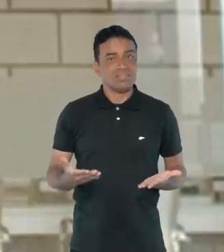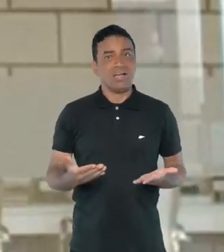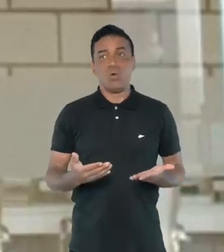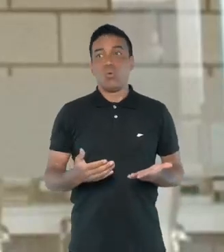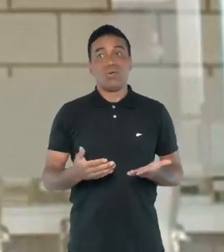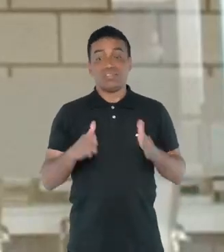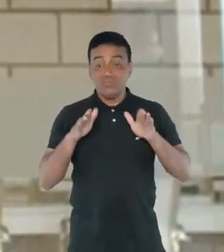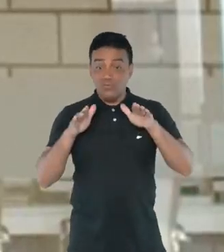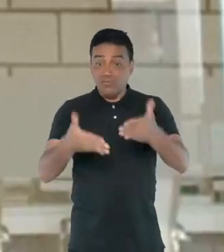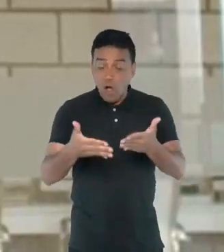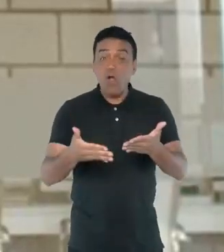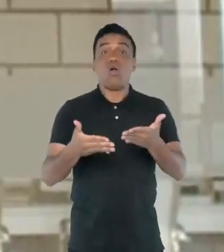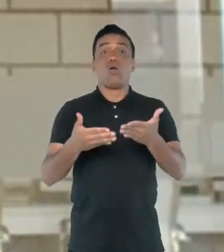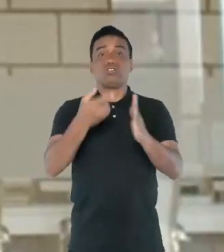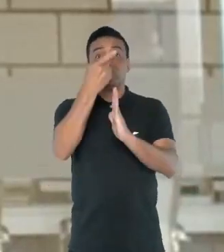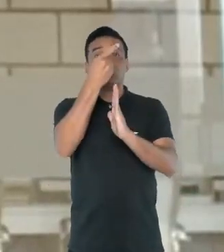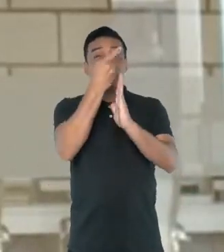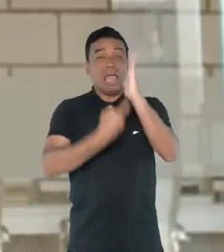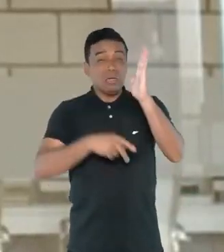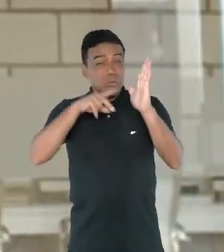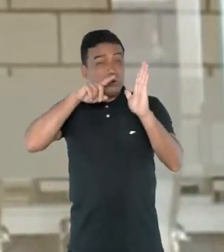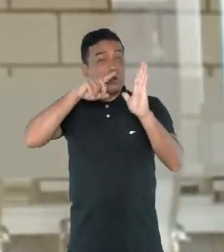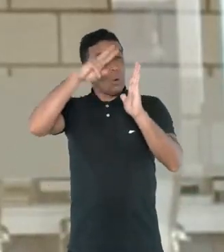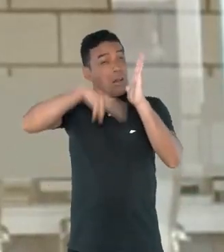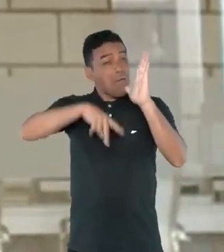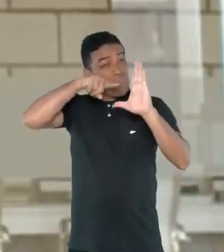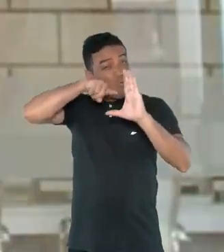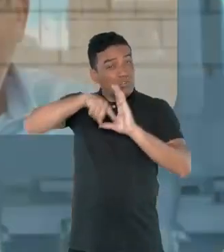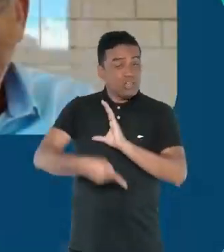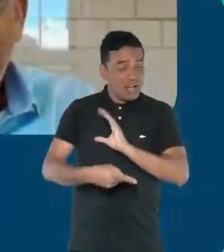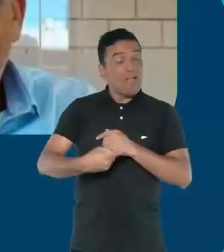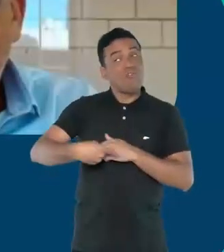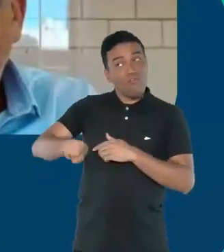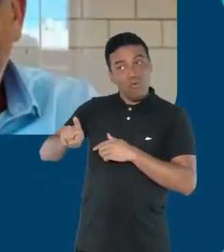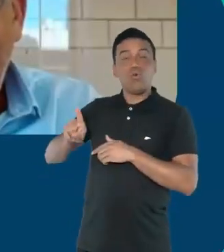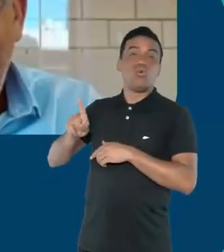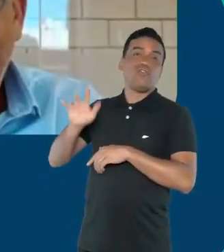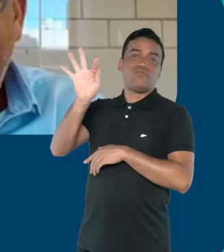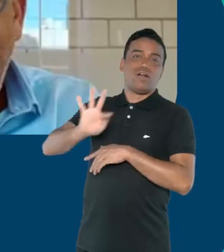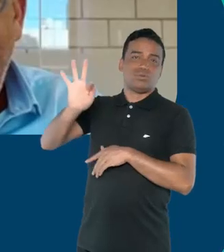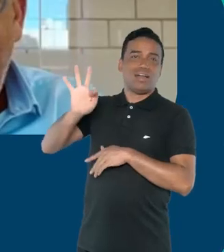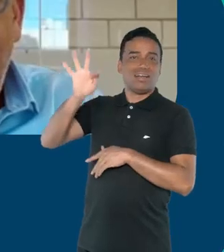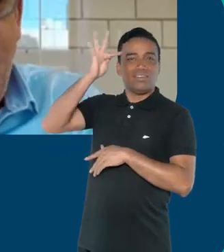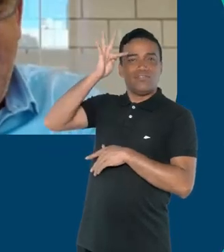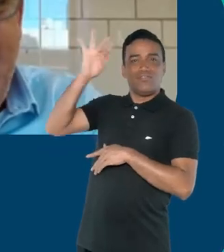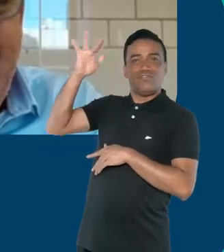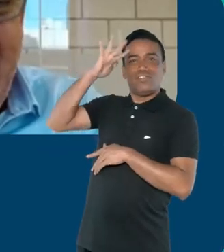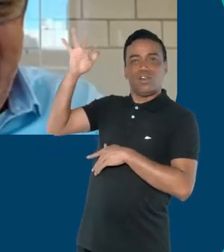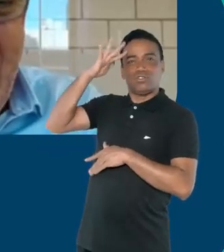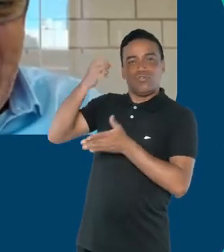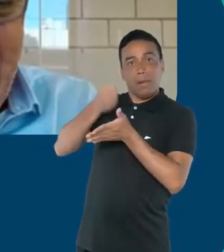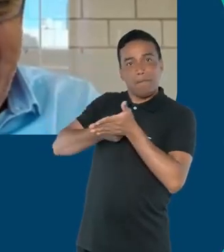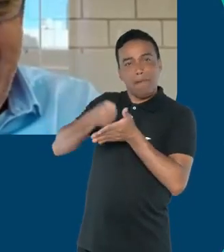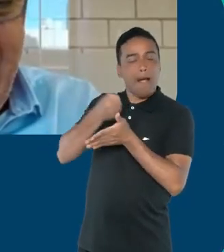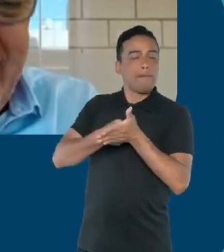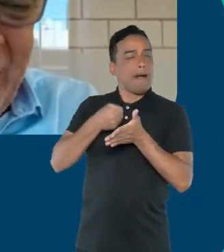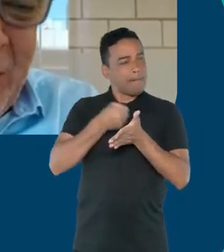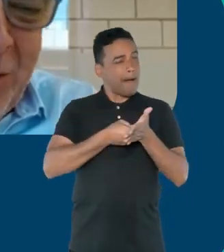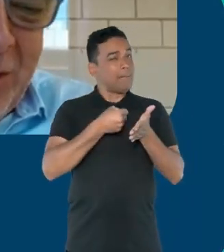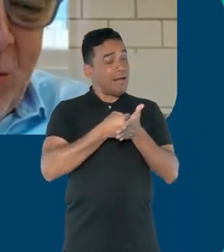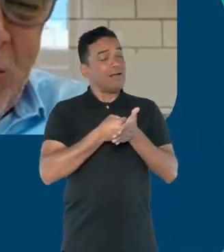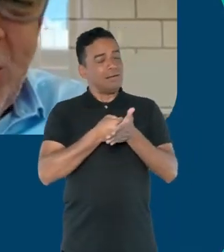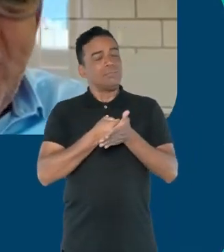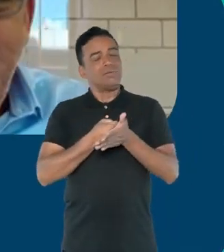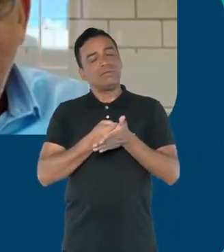intenção de ler com mais profundidade, eu fui, então, fazer filosofia e me dedicar à filosofia, algo que